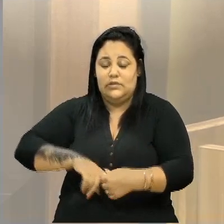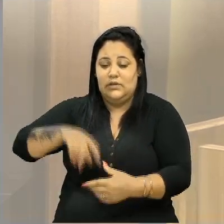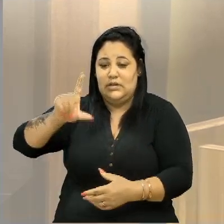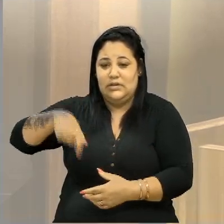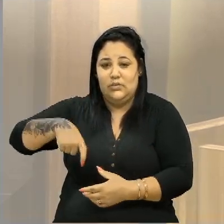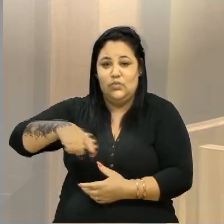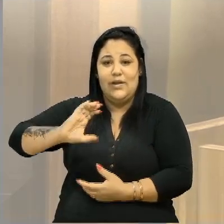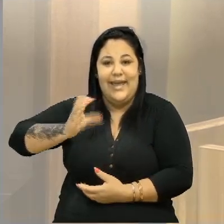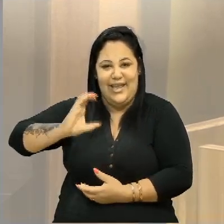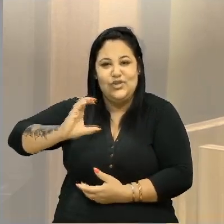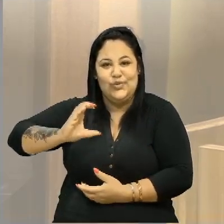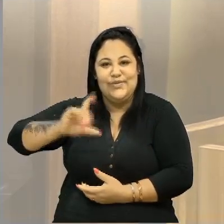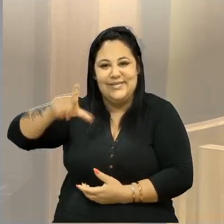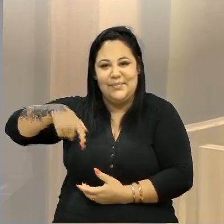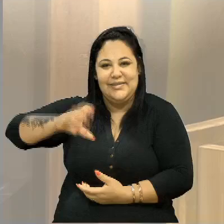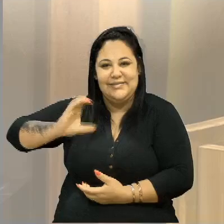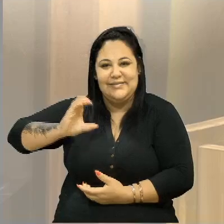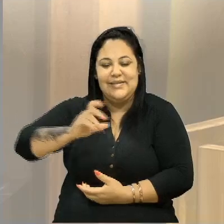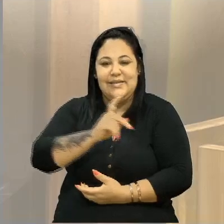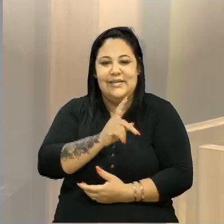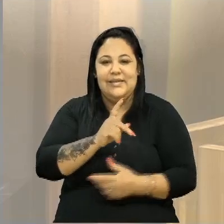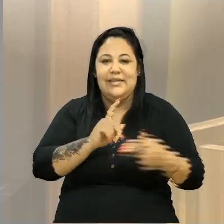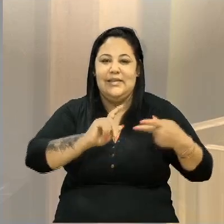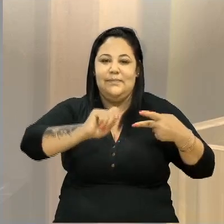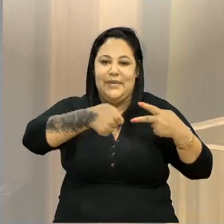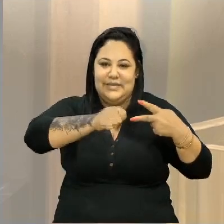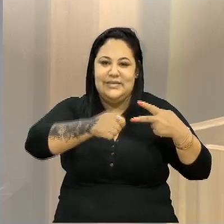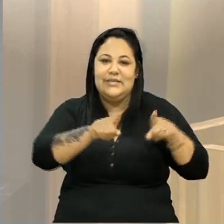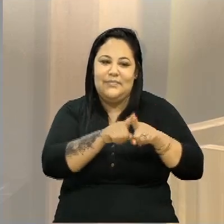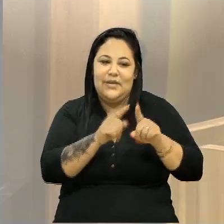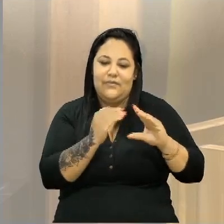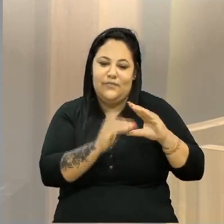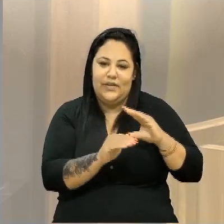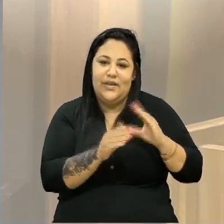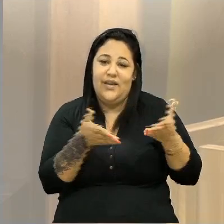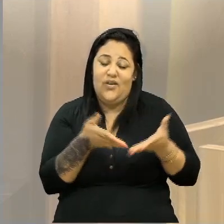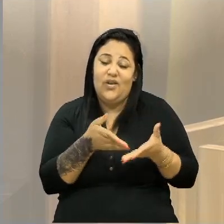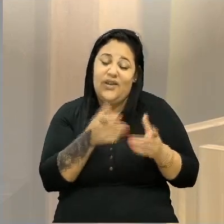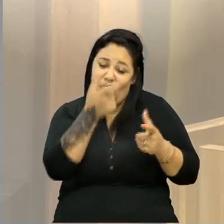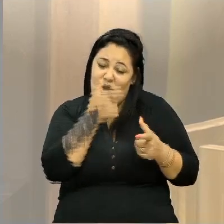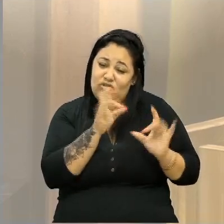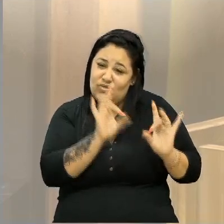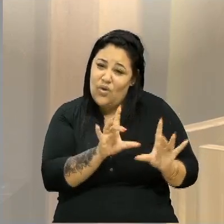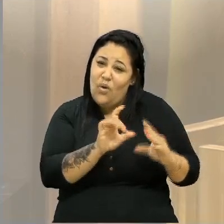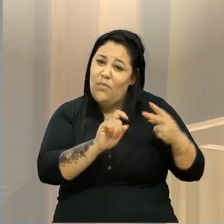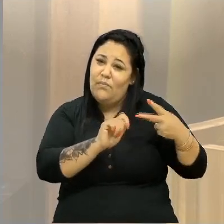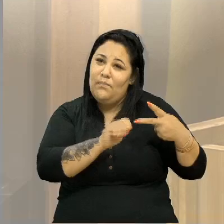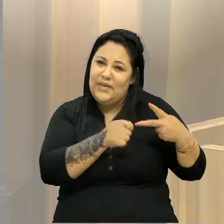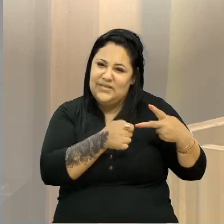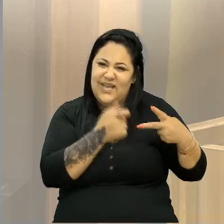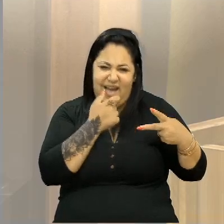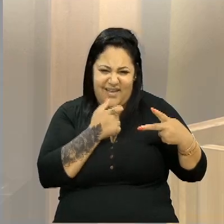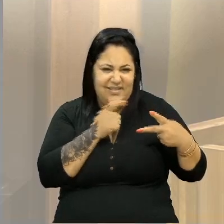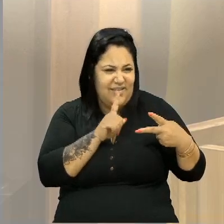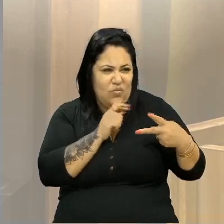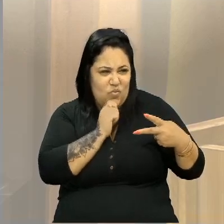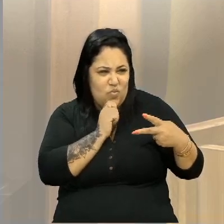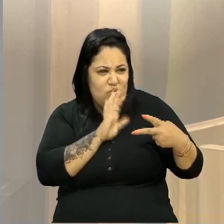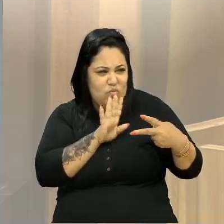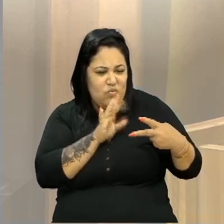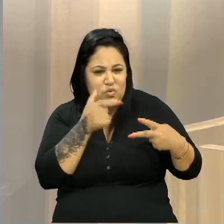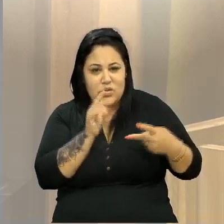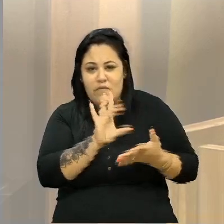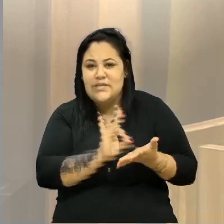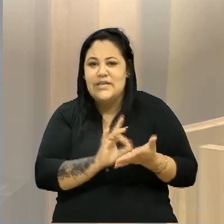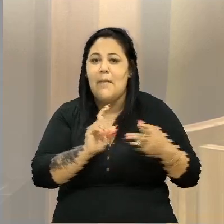também mandei indicação, só que até agora ainda não foi. Agora, acho que só PIX dá, né? Não, acho que nem PIX ainda não conseguiram implantar ainda,